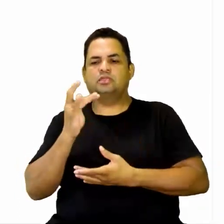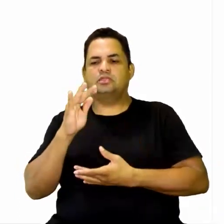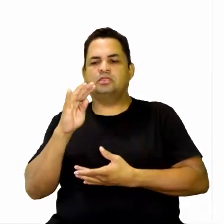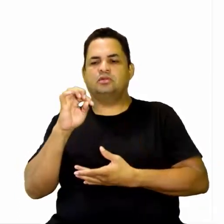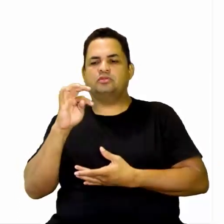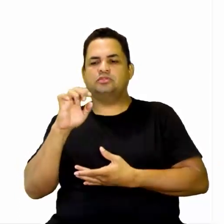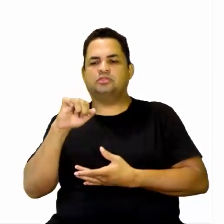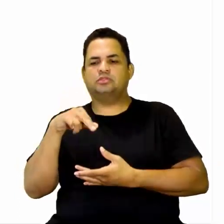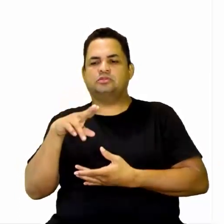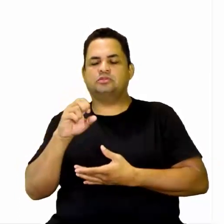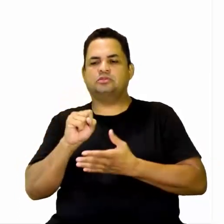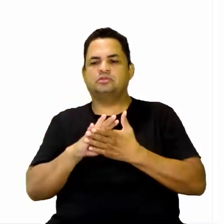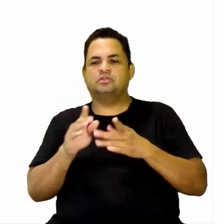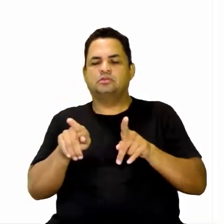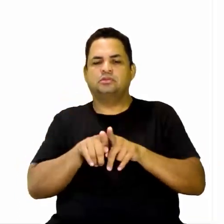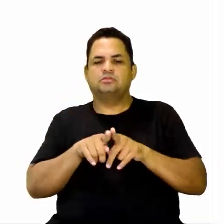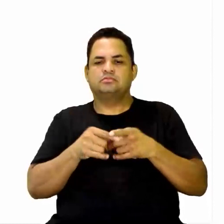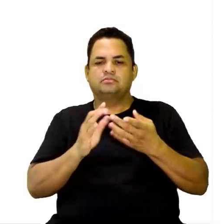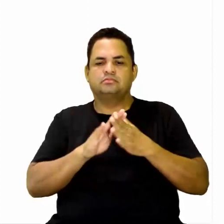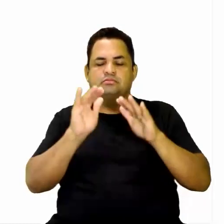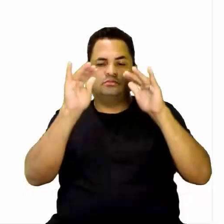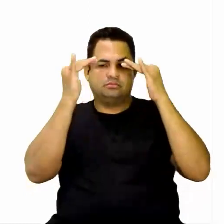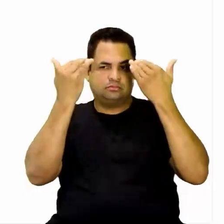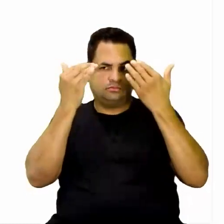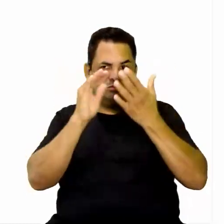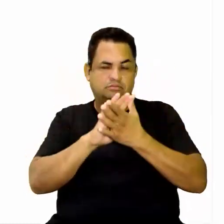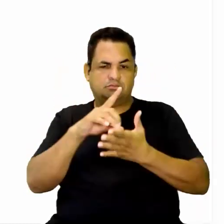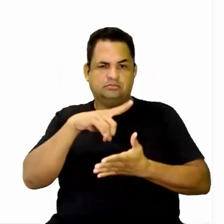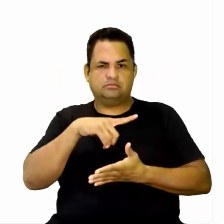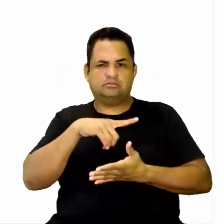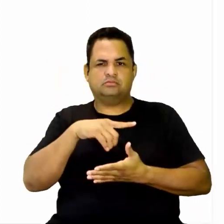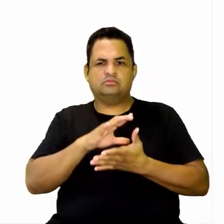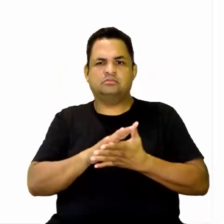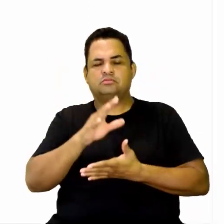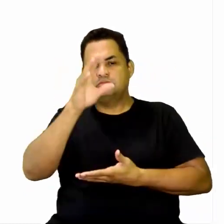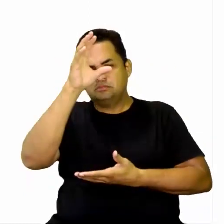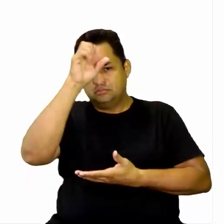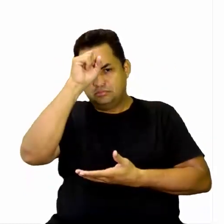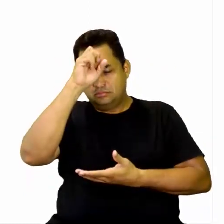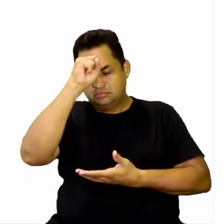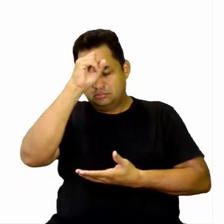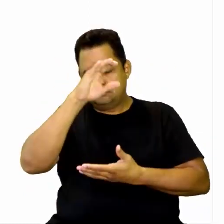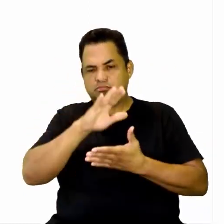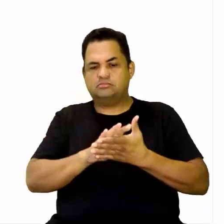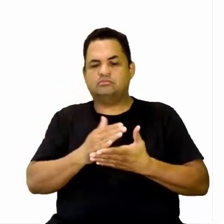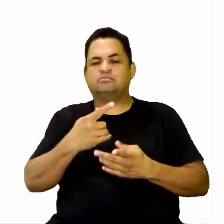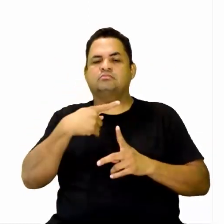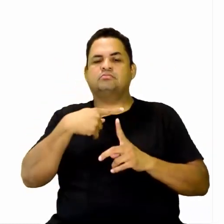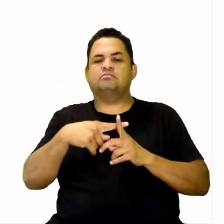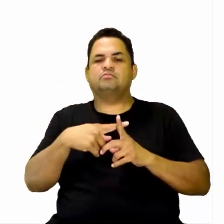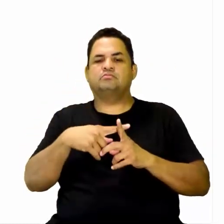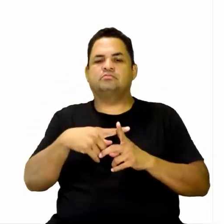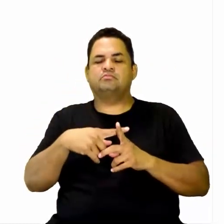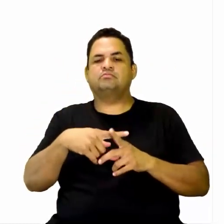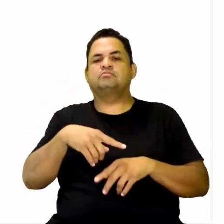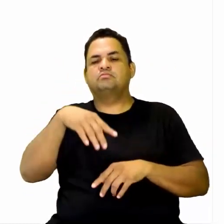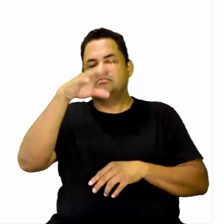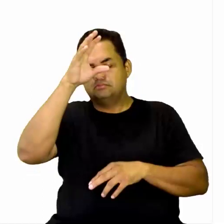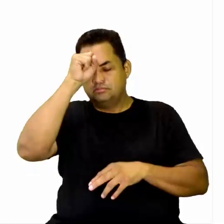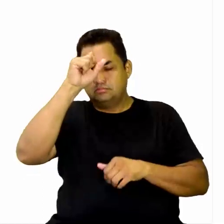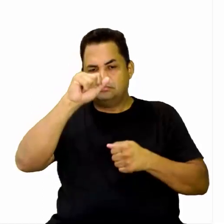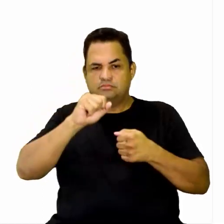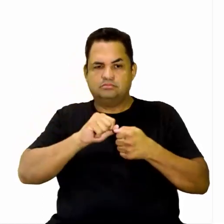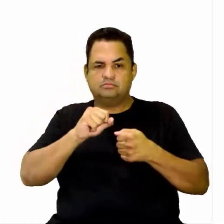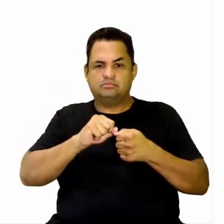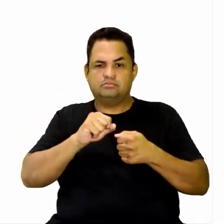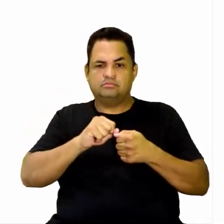Mas fique ligado porque nós temos ainda o quê? Mais aprender